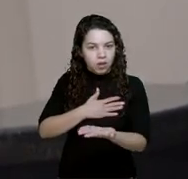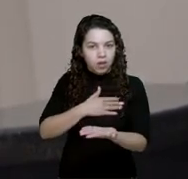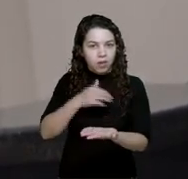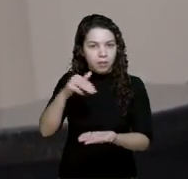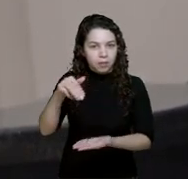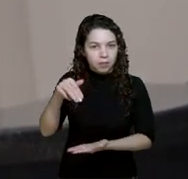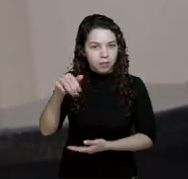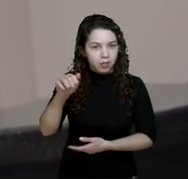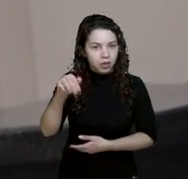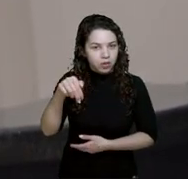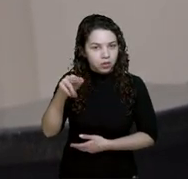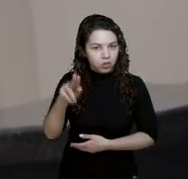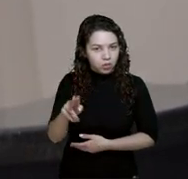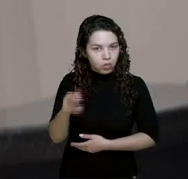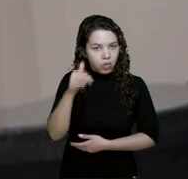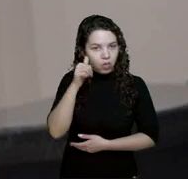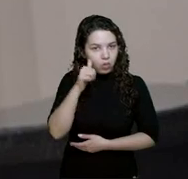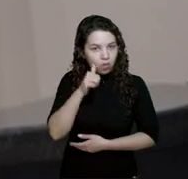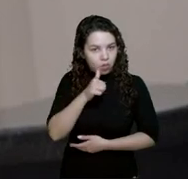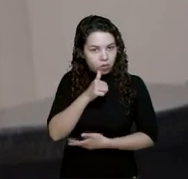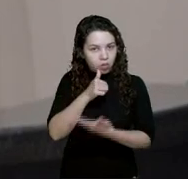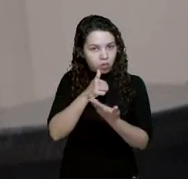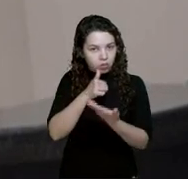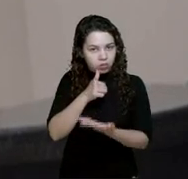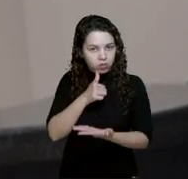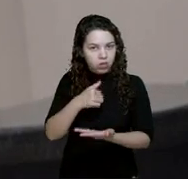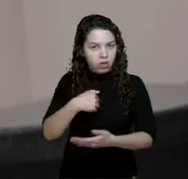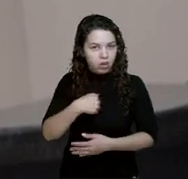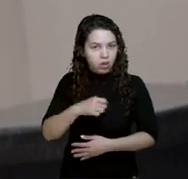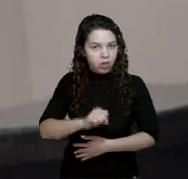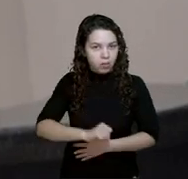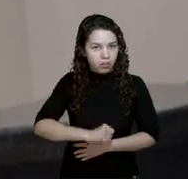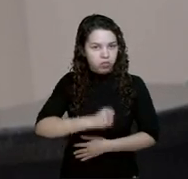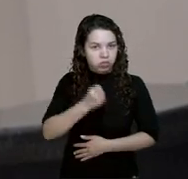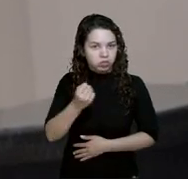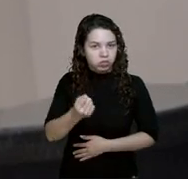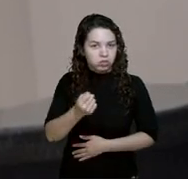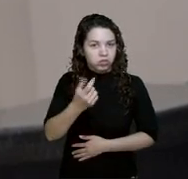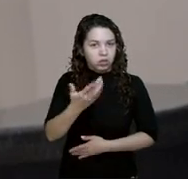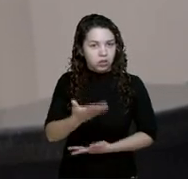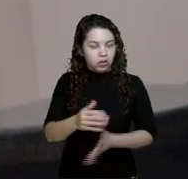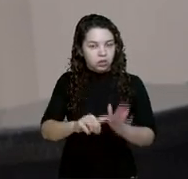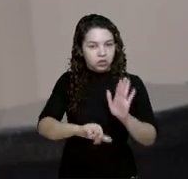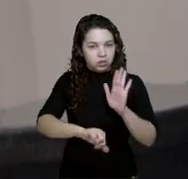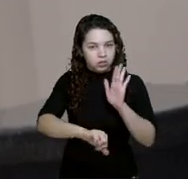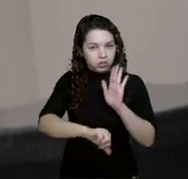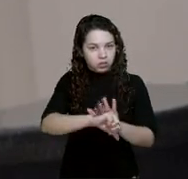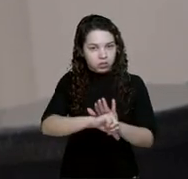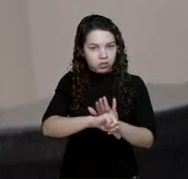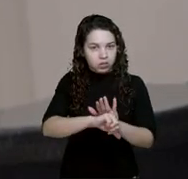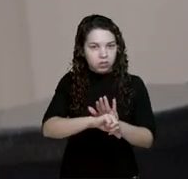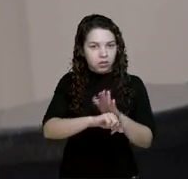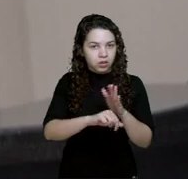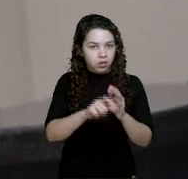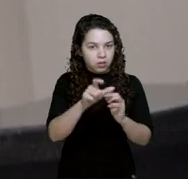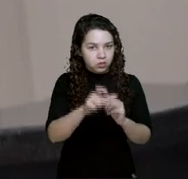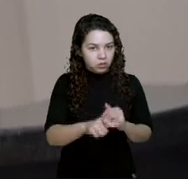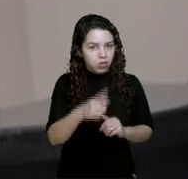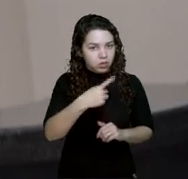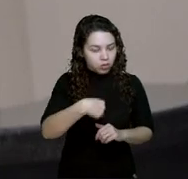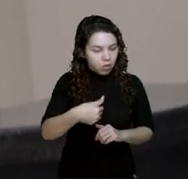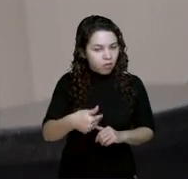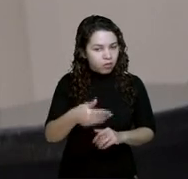mulher, o meu repúdio ao ato criminoso que foi provocado por alguém, nós vamos